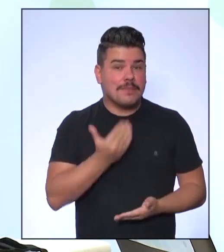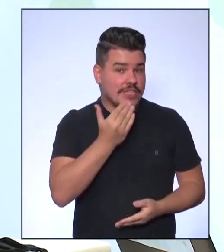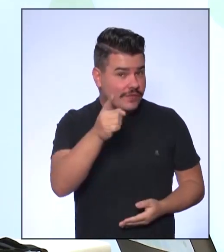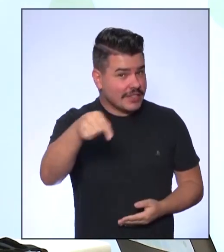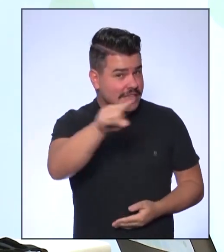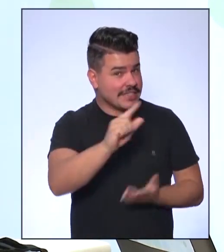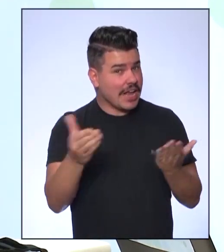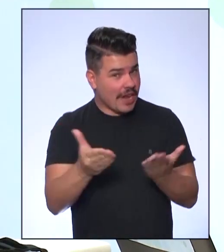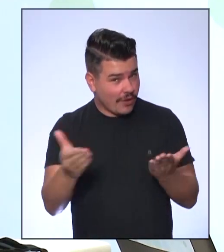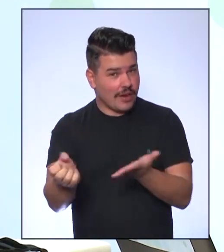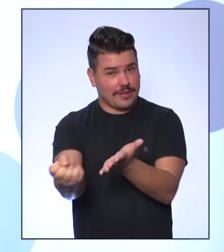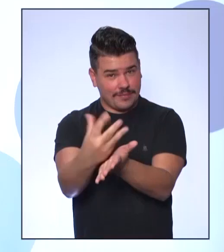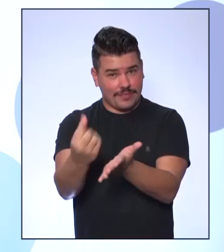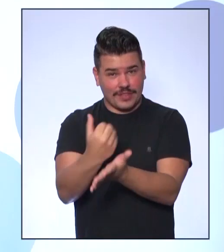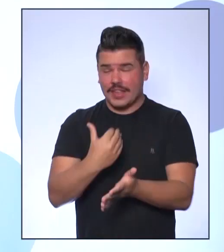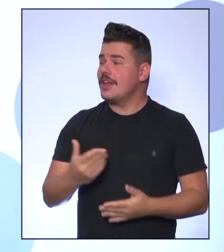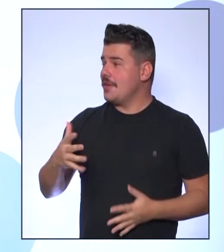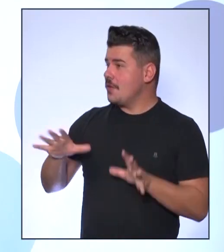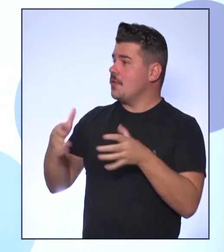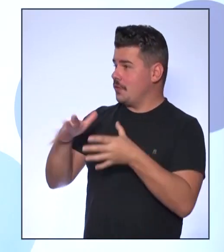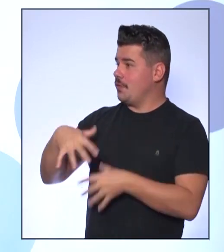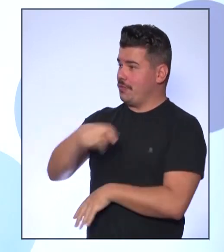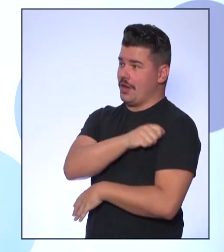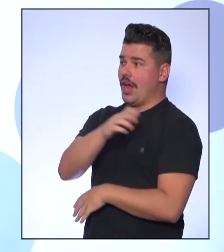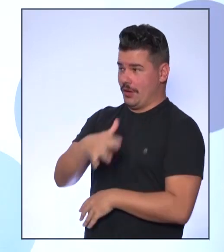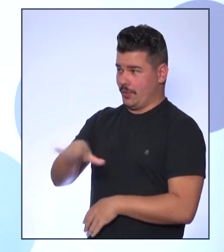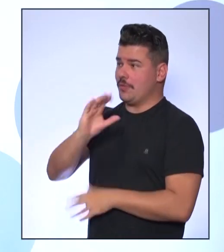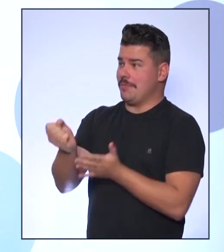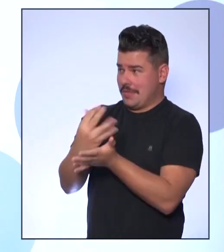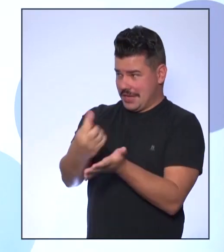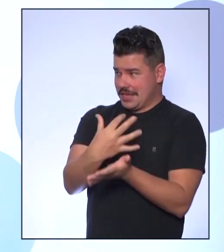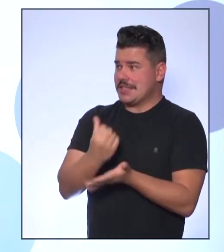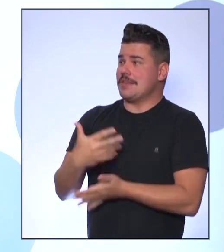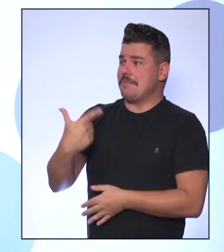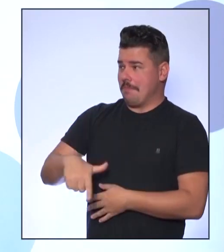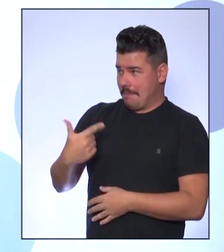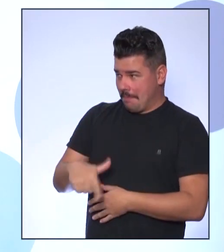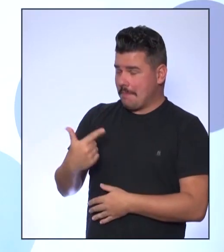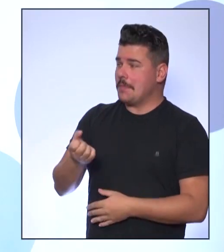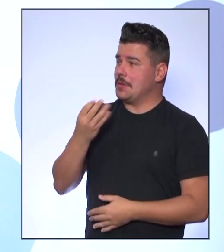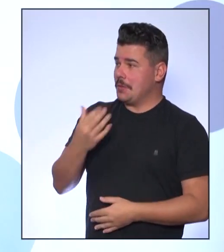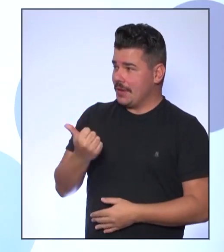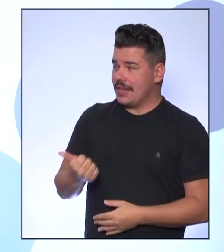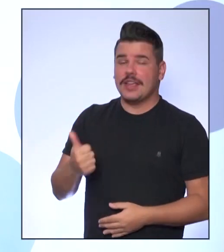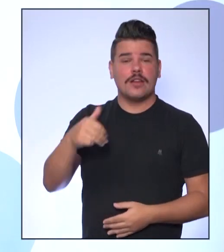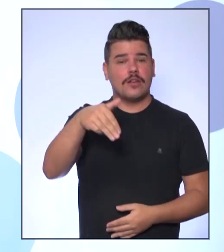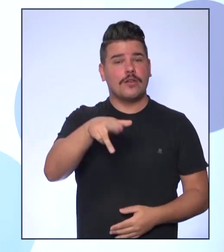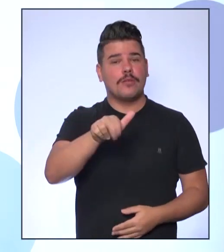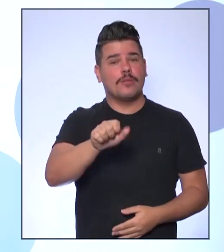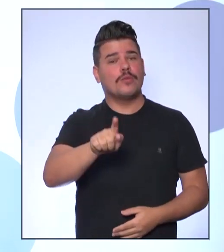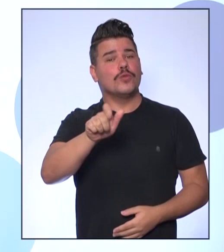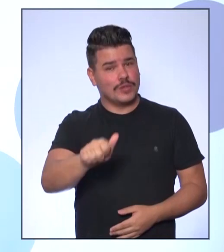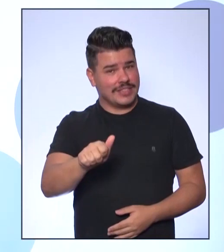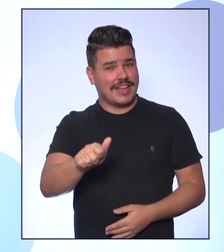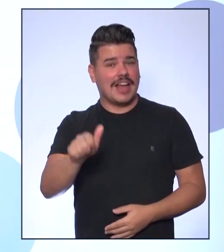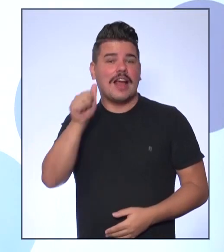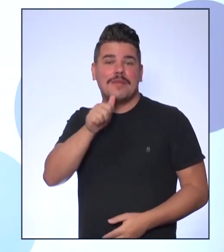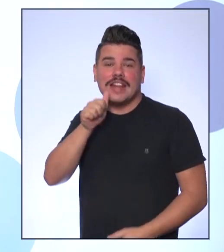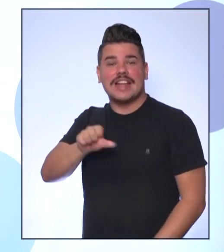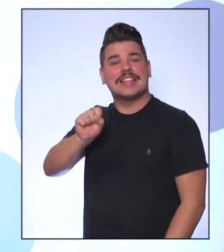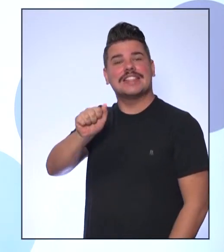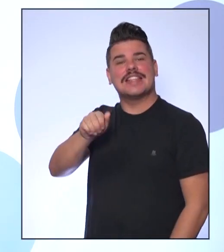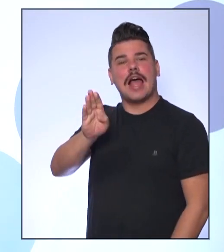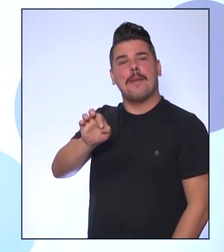vocês façam essa... O pessoal está interagindo bastante, viu, professora Kátia? Que bacana. A Sabrina está aqui falando que musga é música, né? Sim.